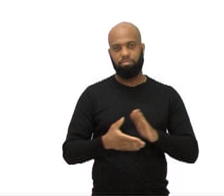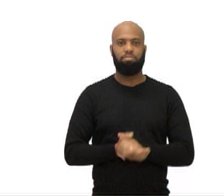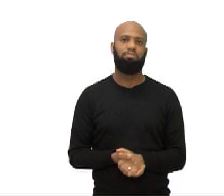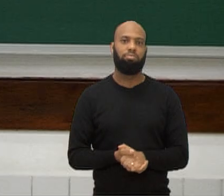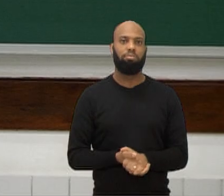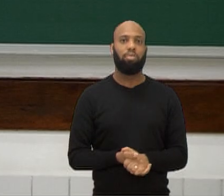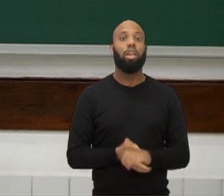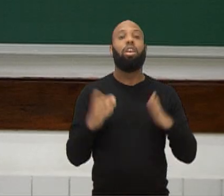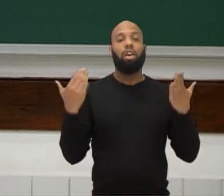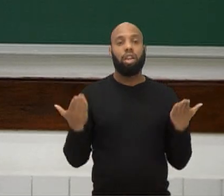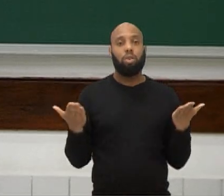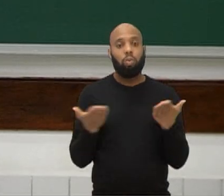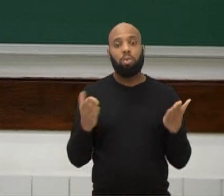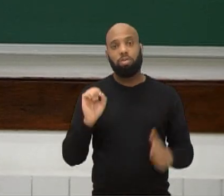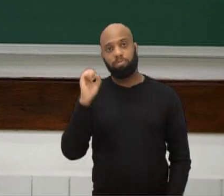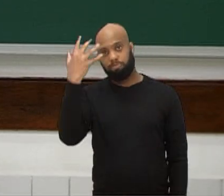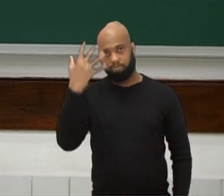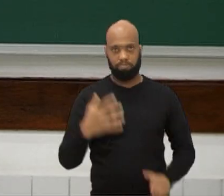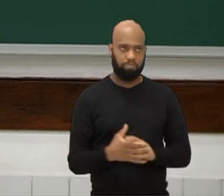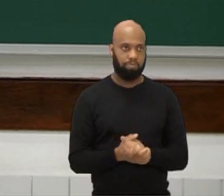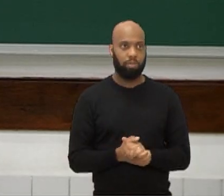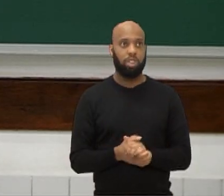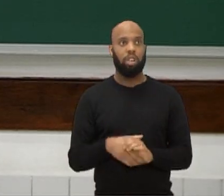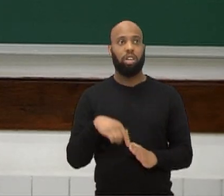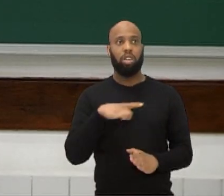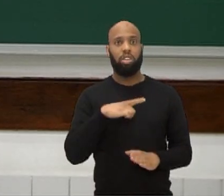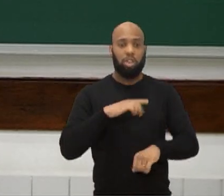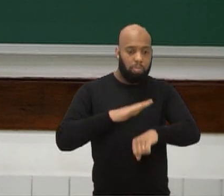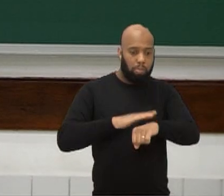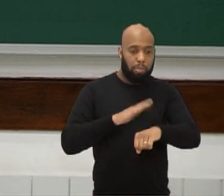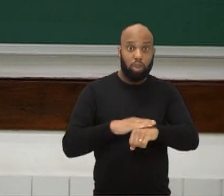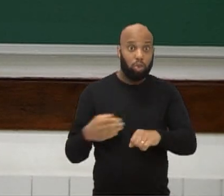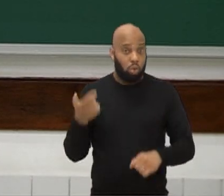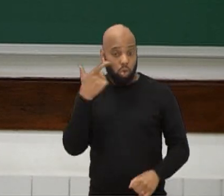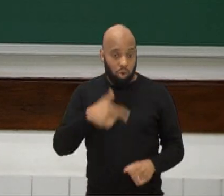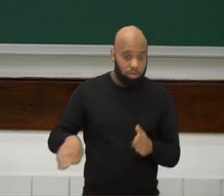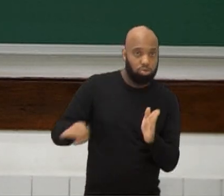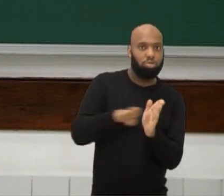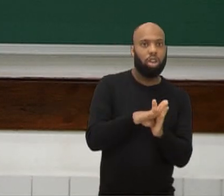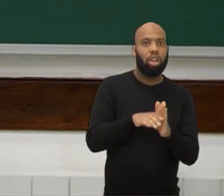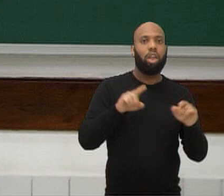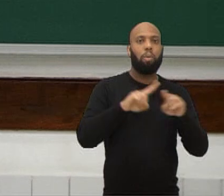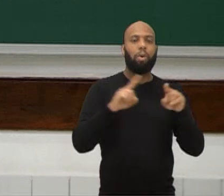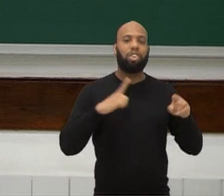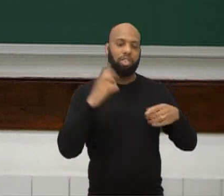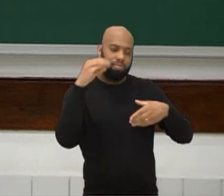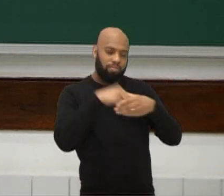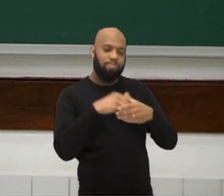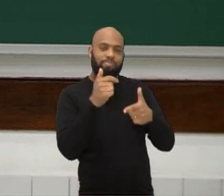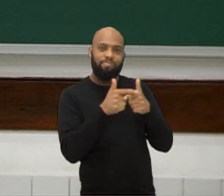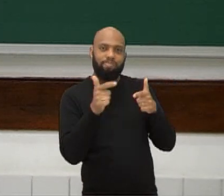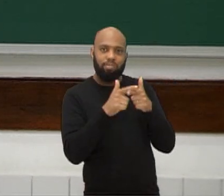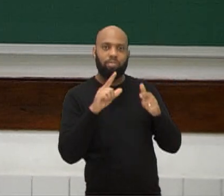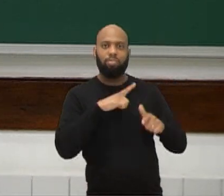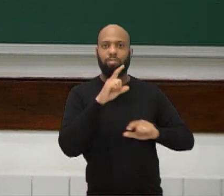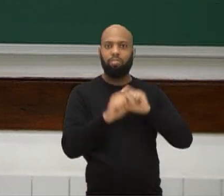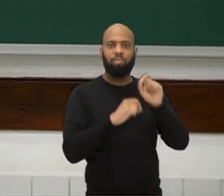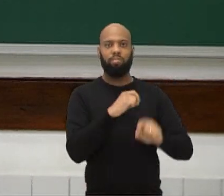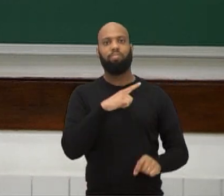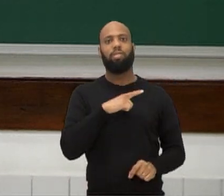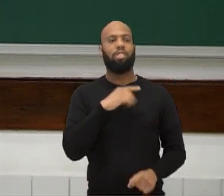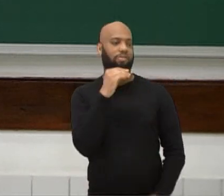imperiais. Então, gente, o que acontece? Foi um movimento que chegou ao poder, mas por questões internas acabou